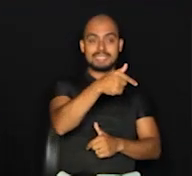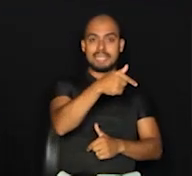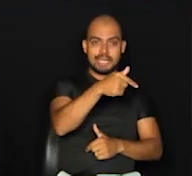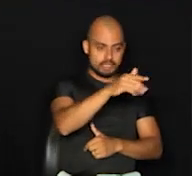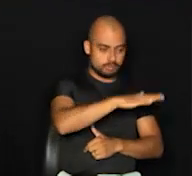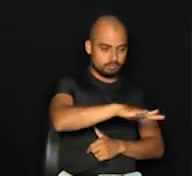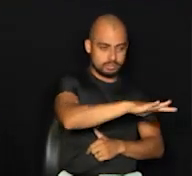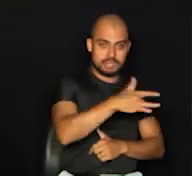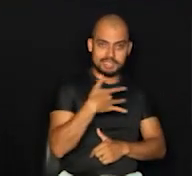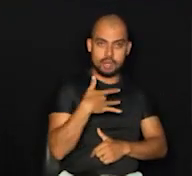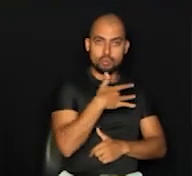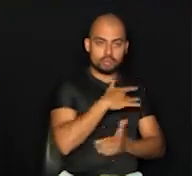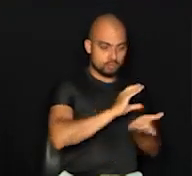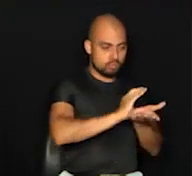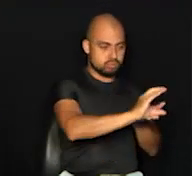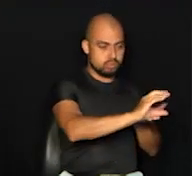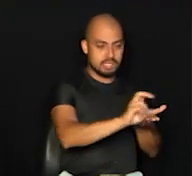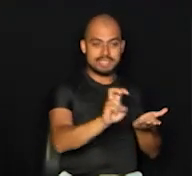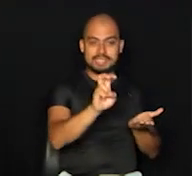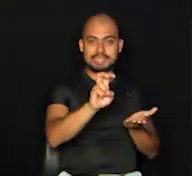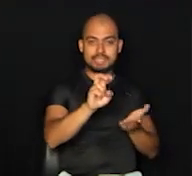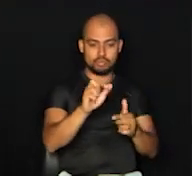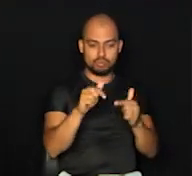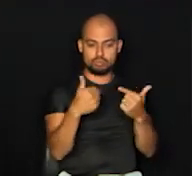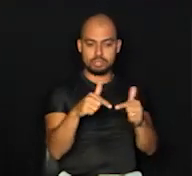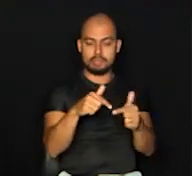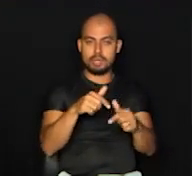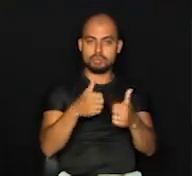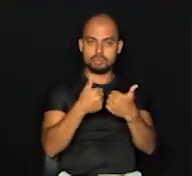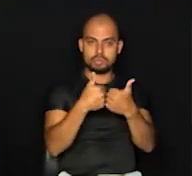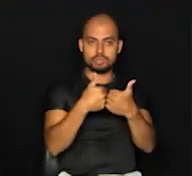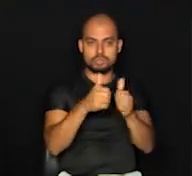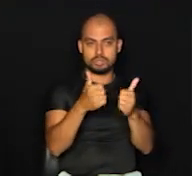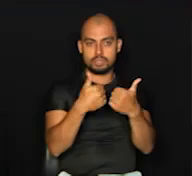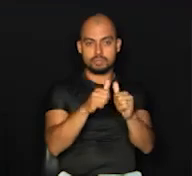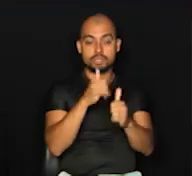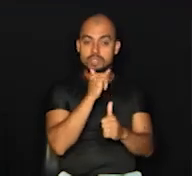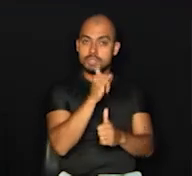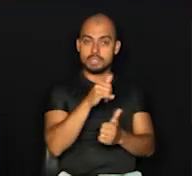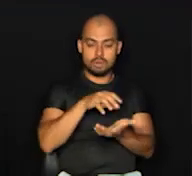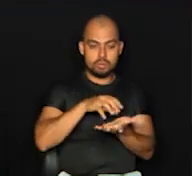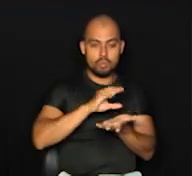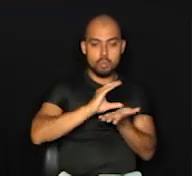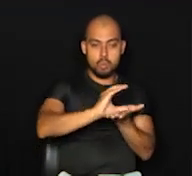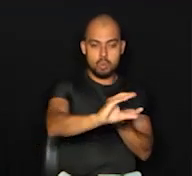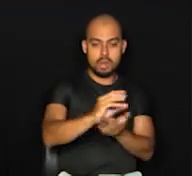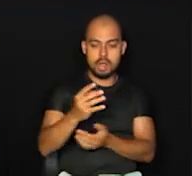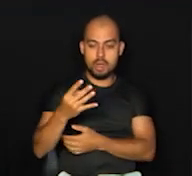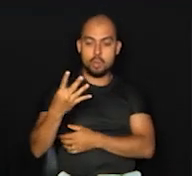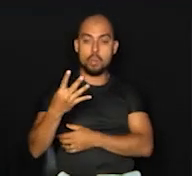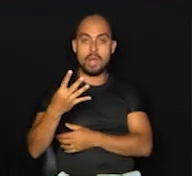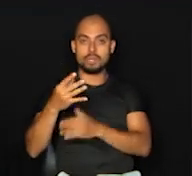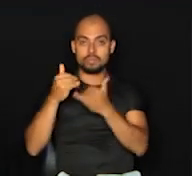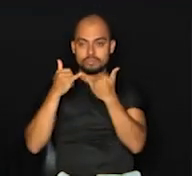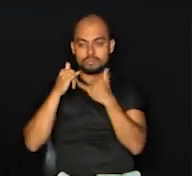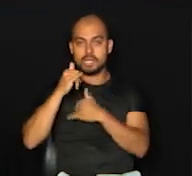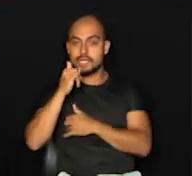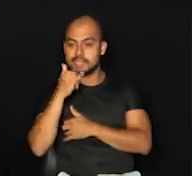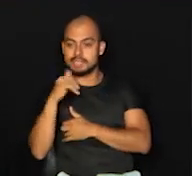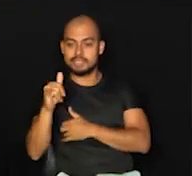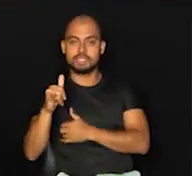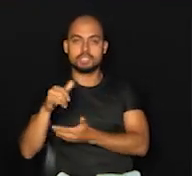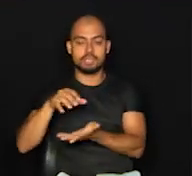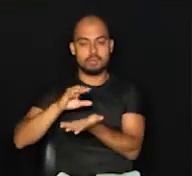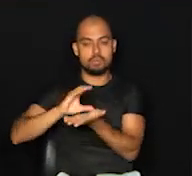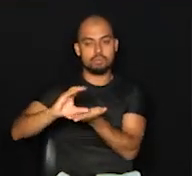ligadas à saúde, 5 aos serviços de transporte e energia elétrica, 4 ao segmento de energia elétrica e